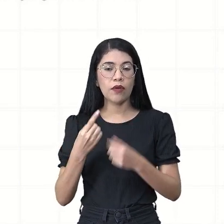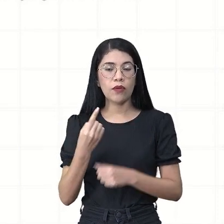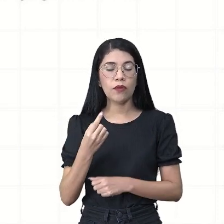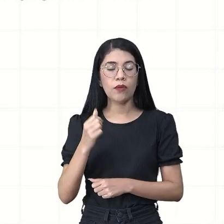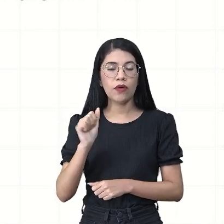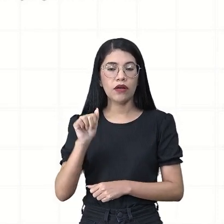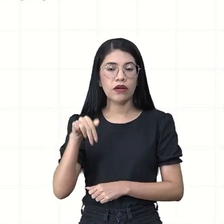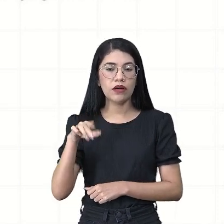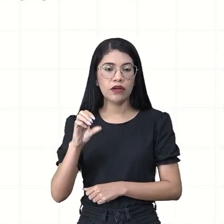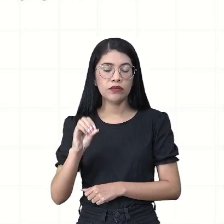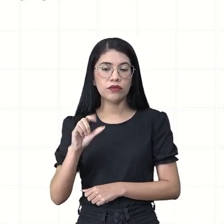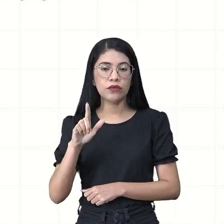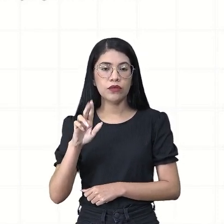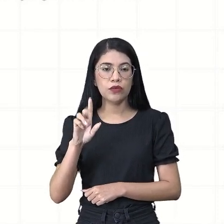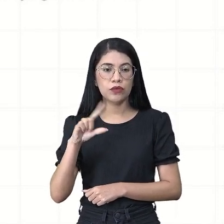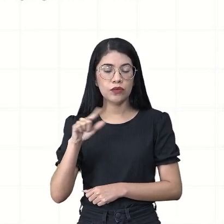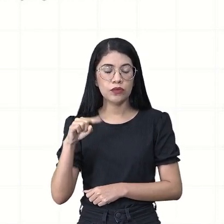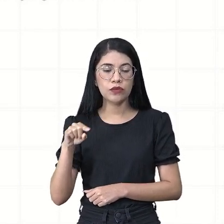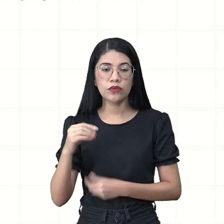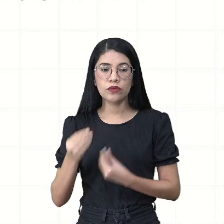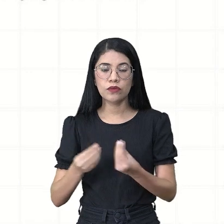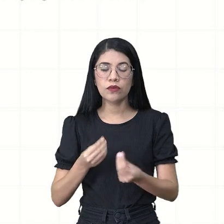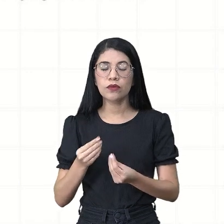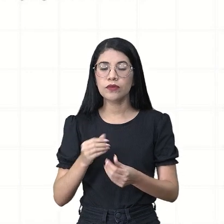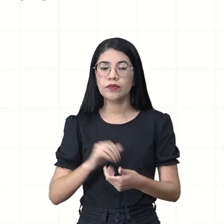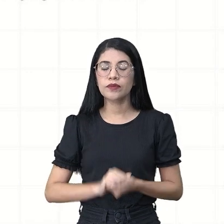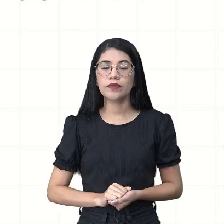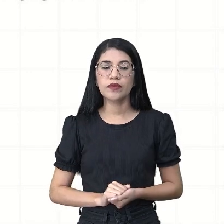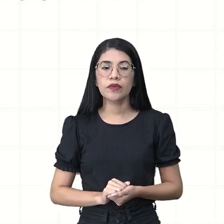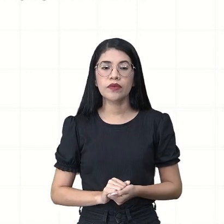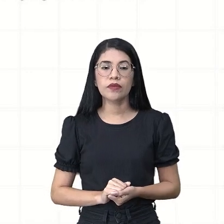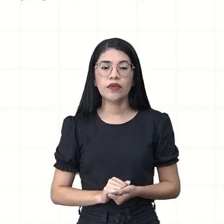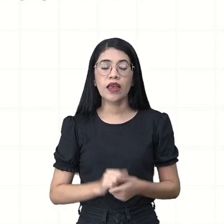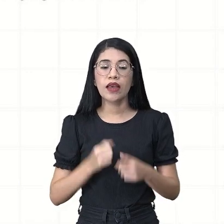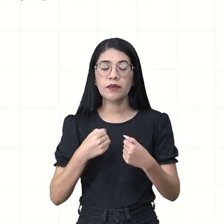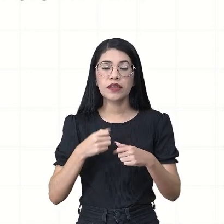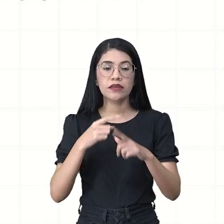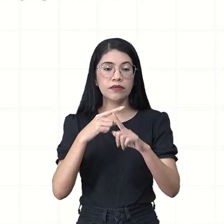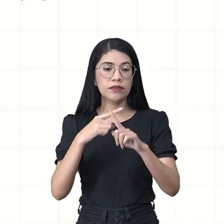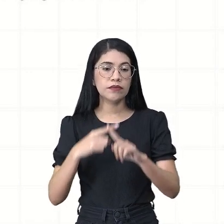E o ano-luz vai ter aí, olha só,